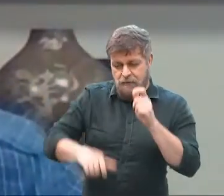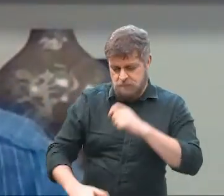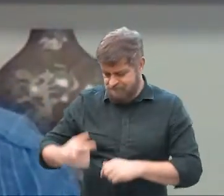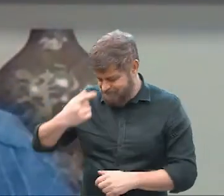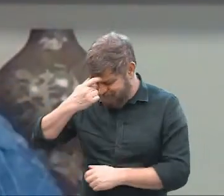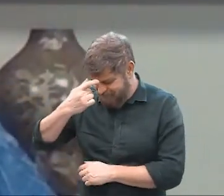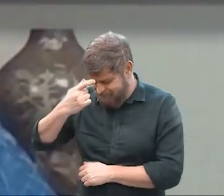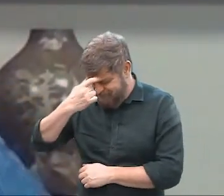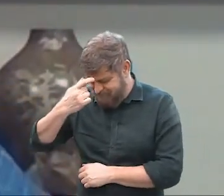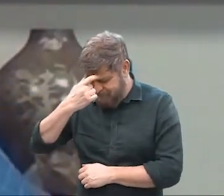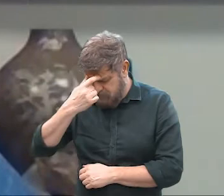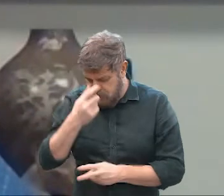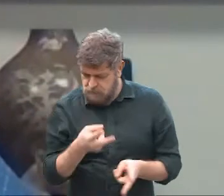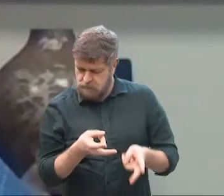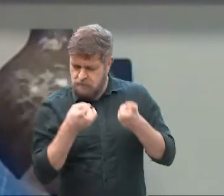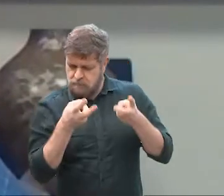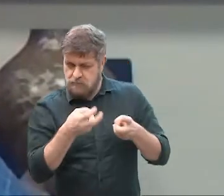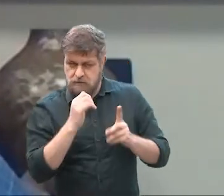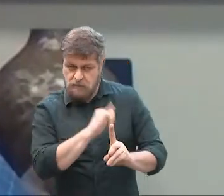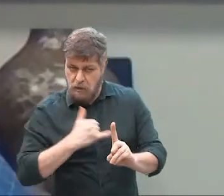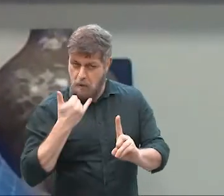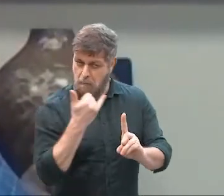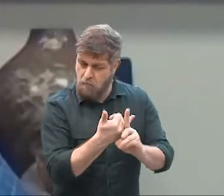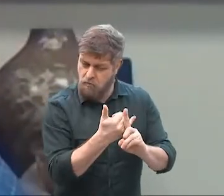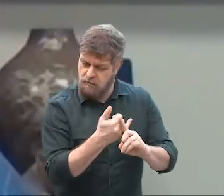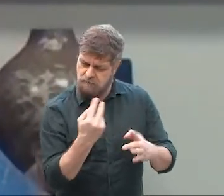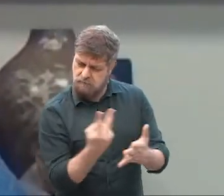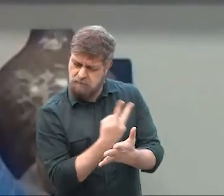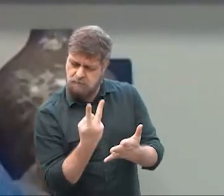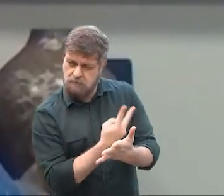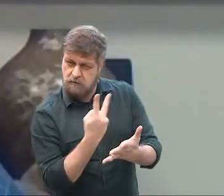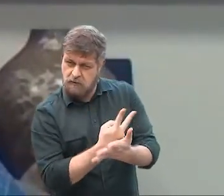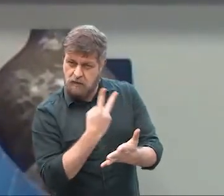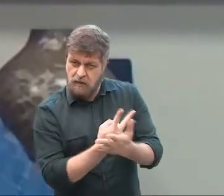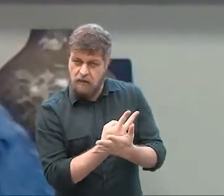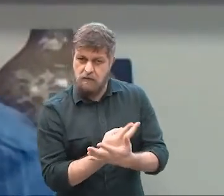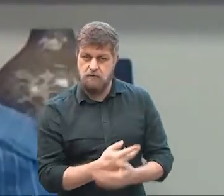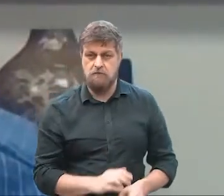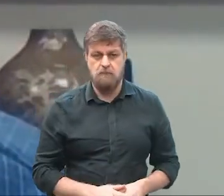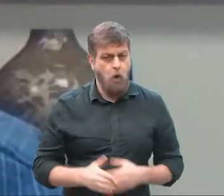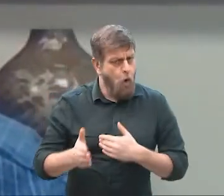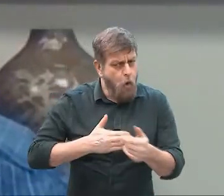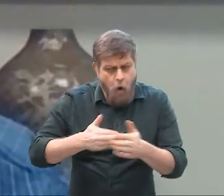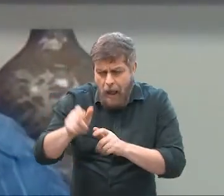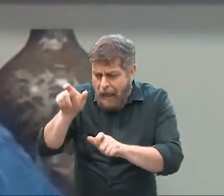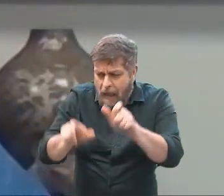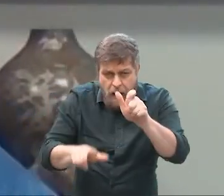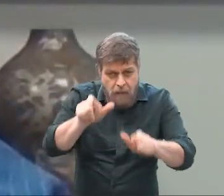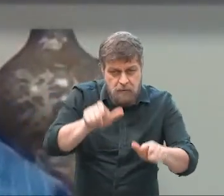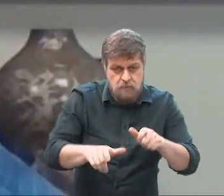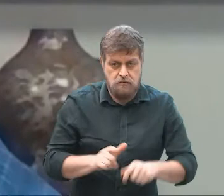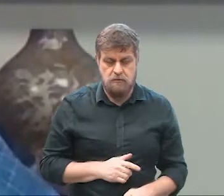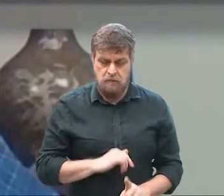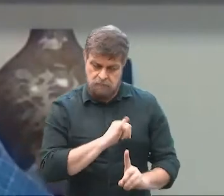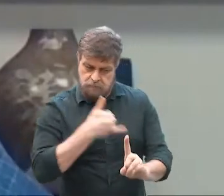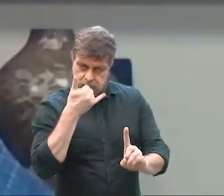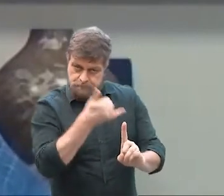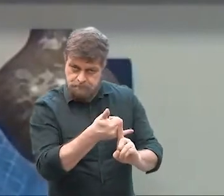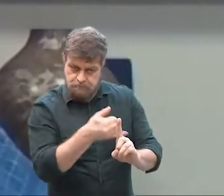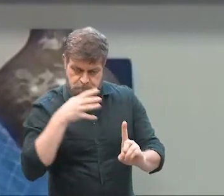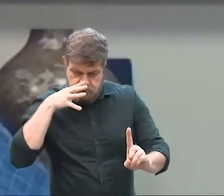senso que esteja vendo um comportamento inadequado de alguém, seja quem for, contra aquele